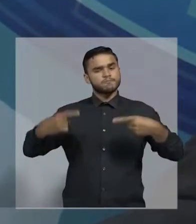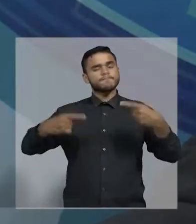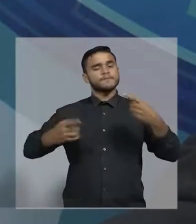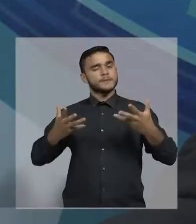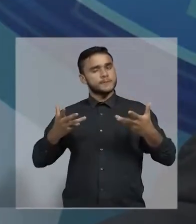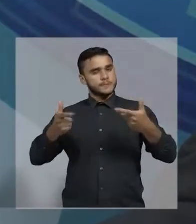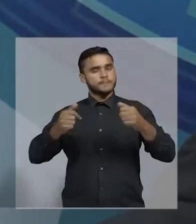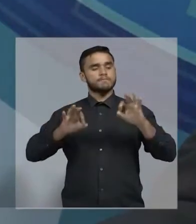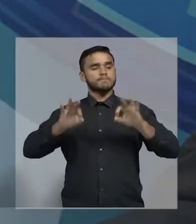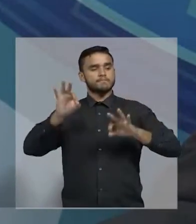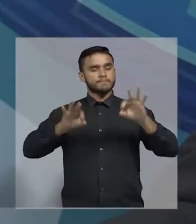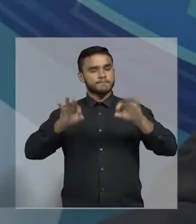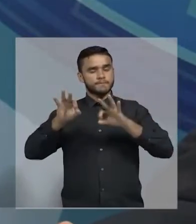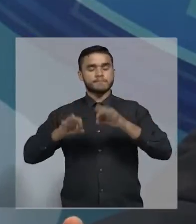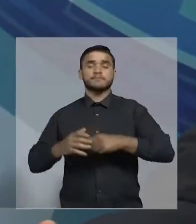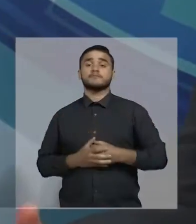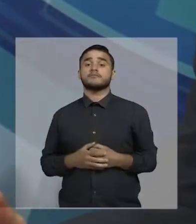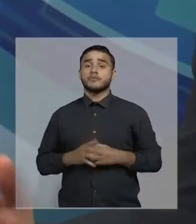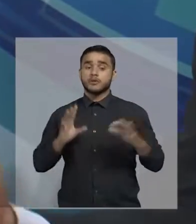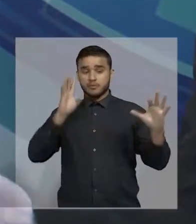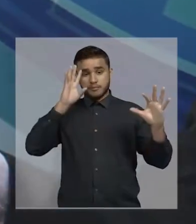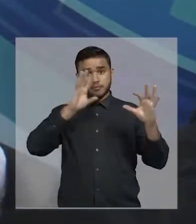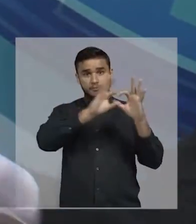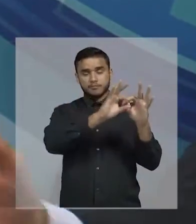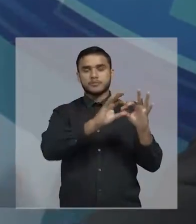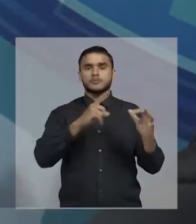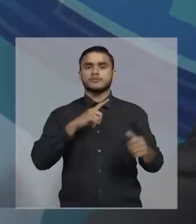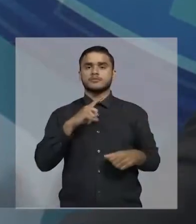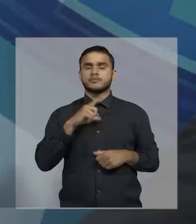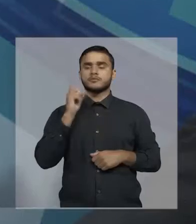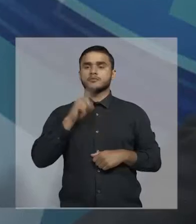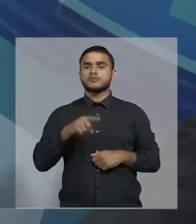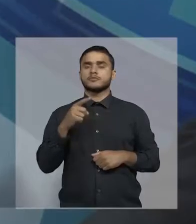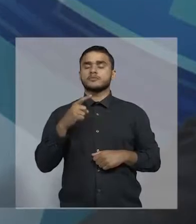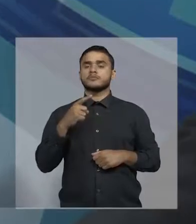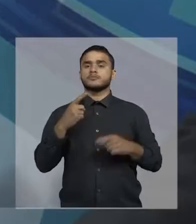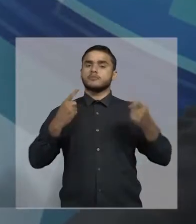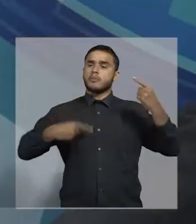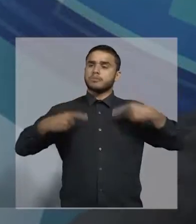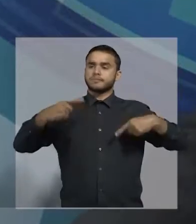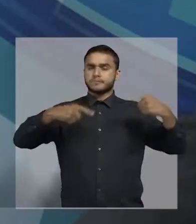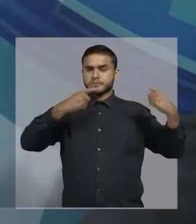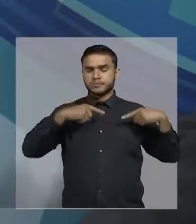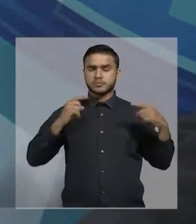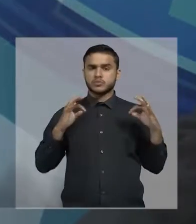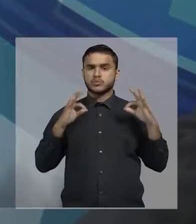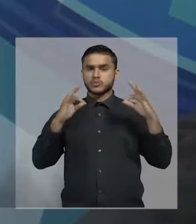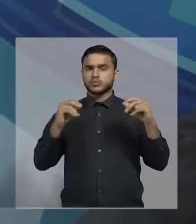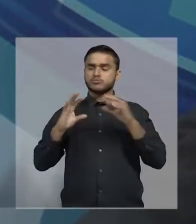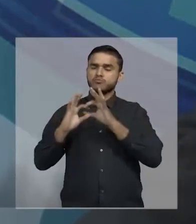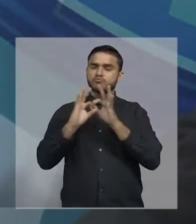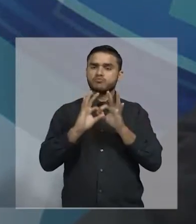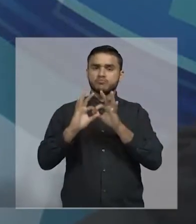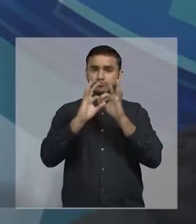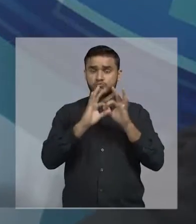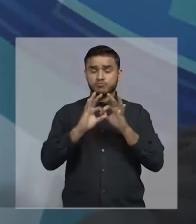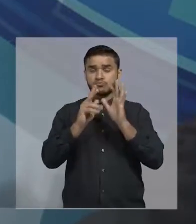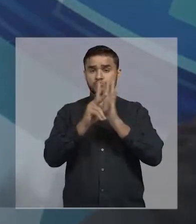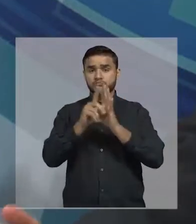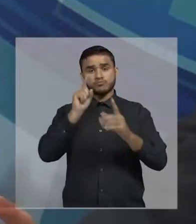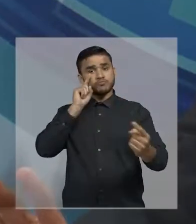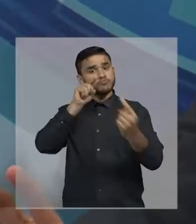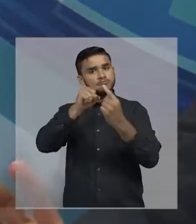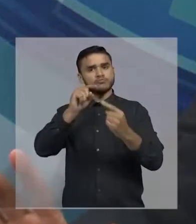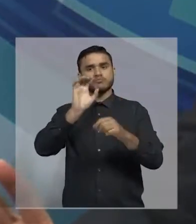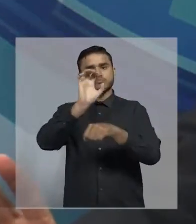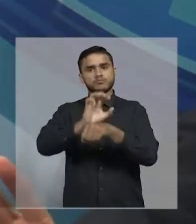Servir essa ampla aliança que é maior do que... O Roberto conhece muito bem a história da União pelo Ceará. Mas essa aliança, todo mundo está dizendo